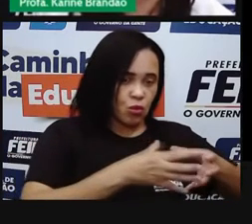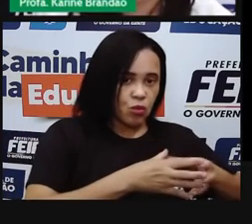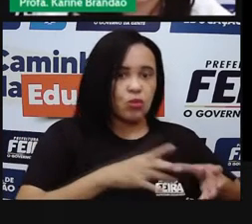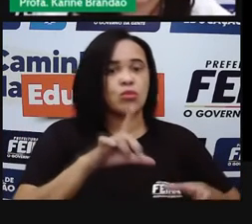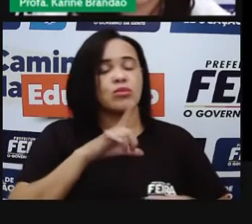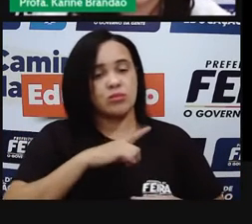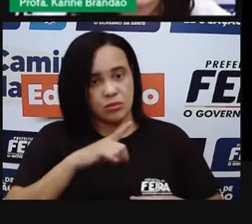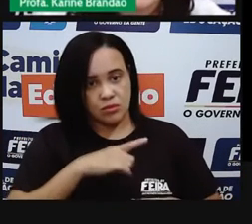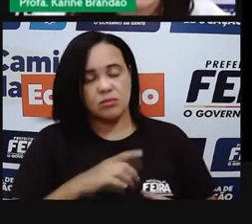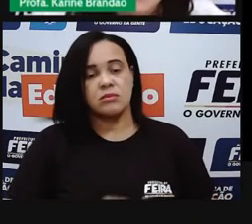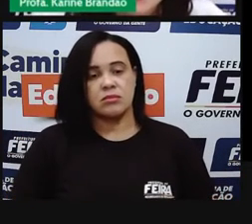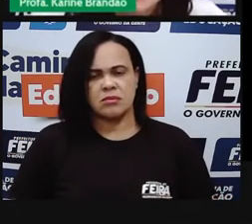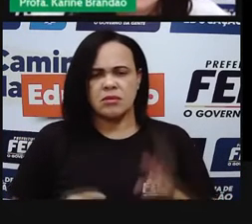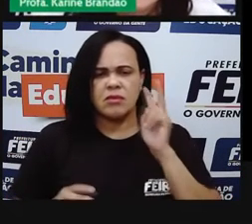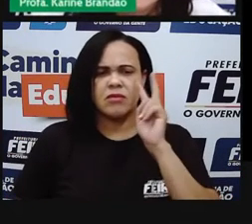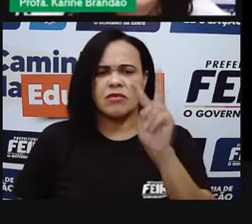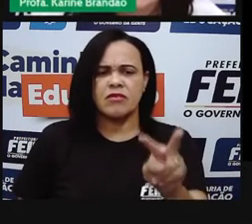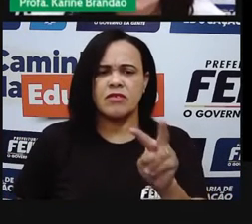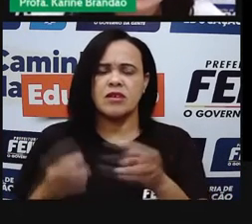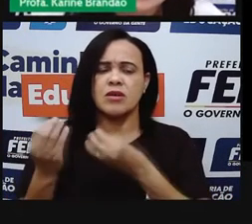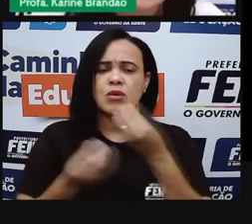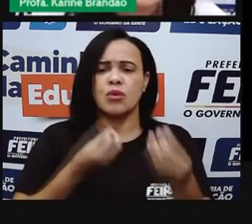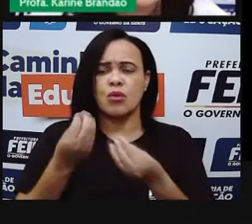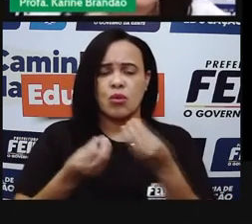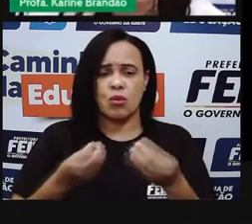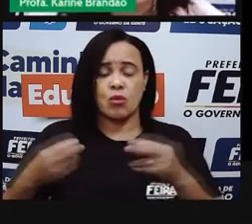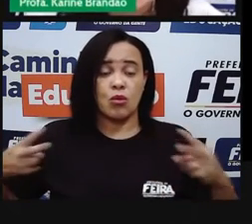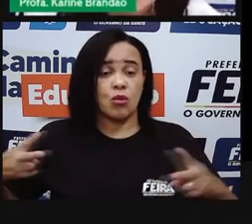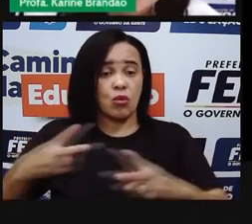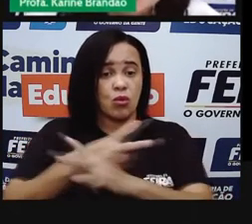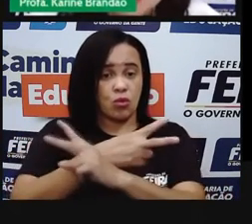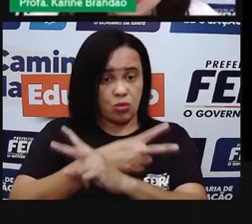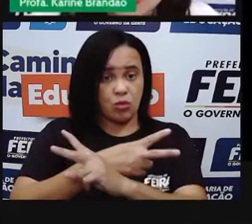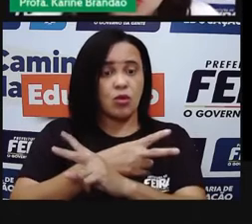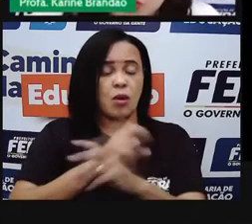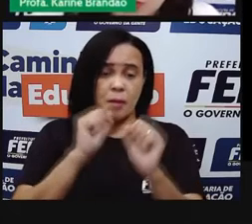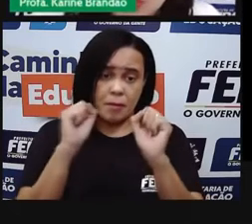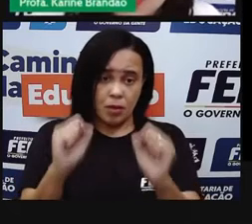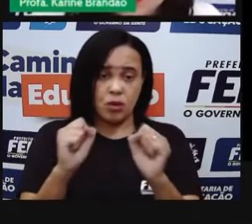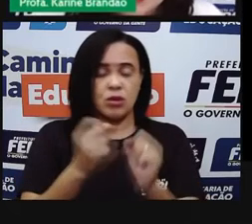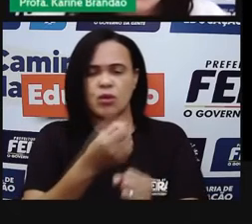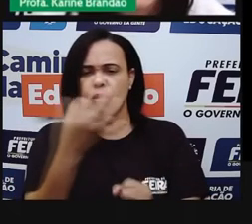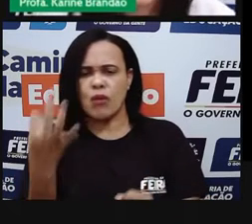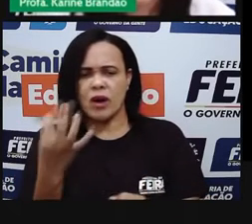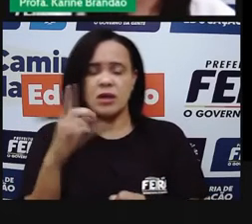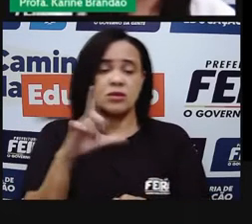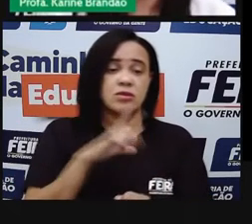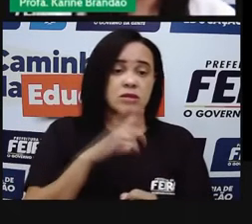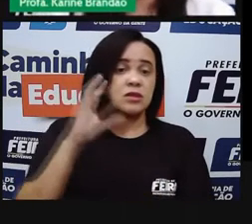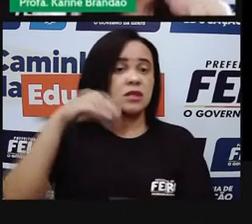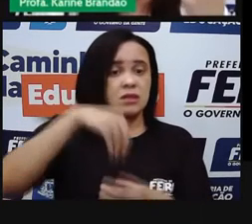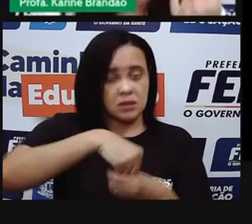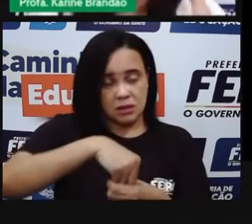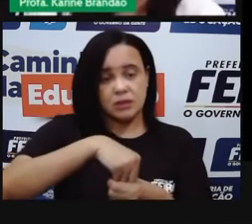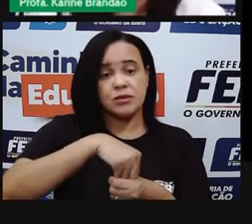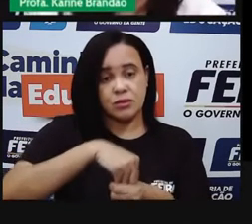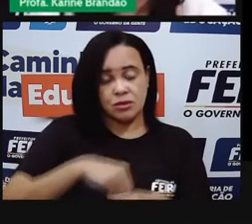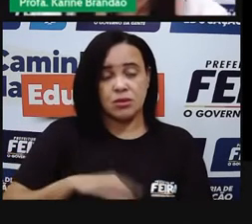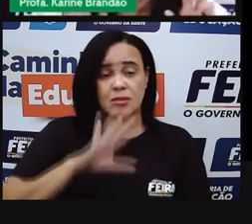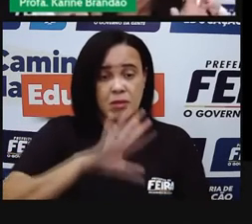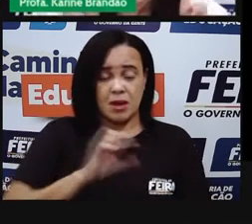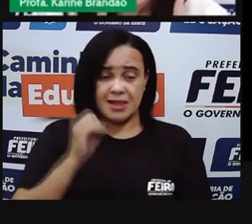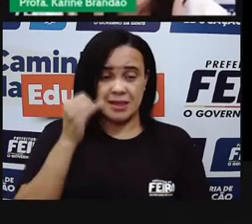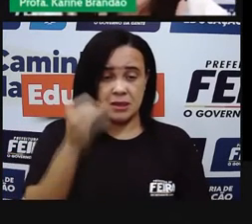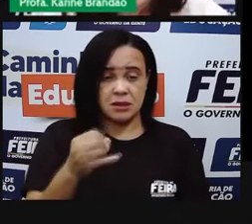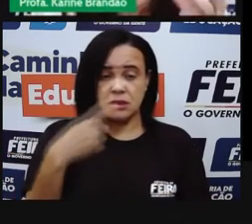pode observar esses cromossomos e contar esses cromossomos. Quando existe só uma,